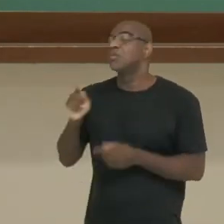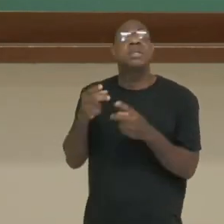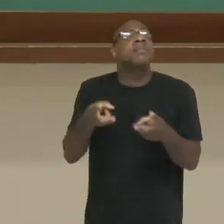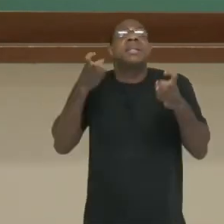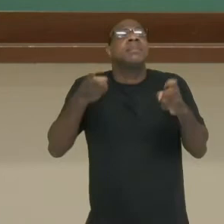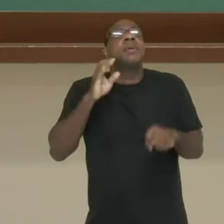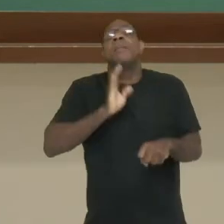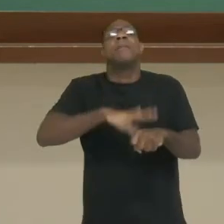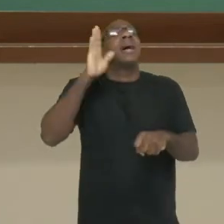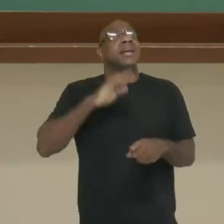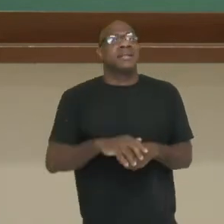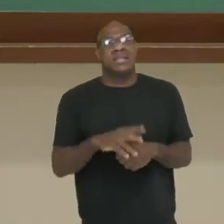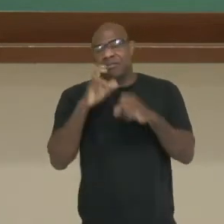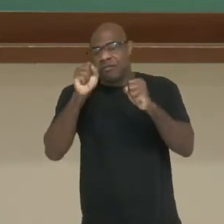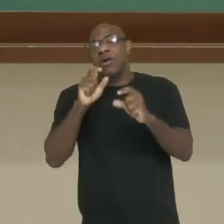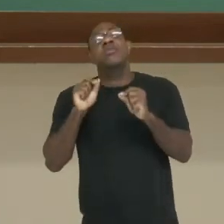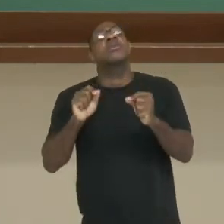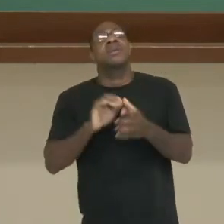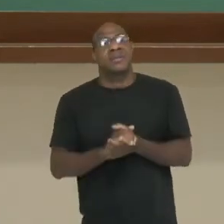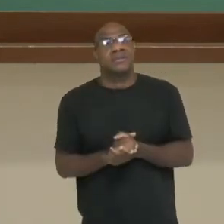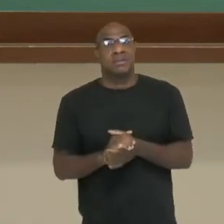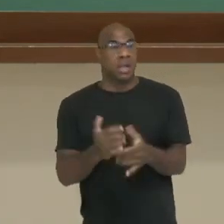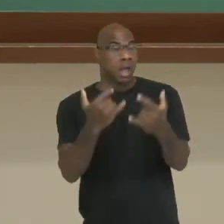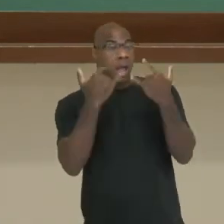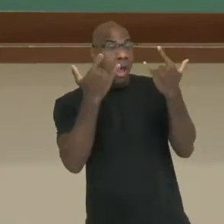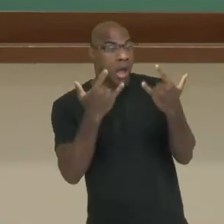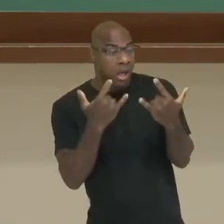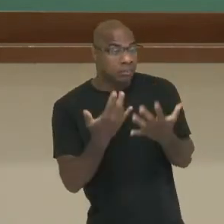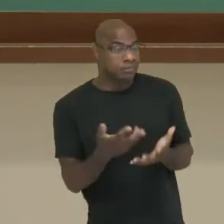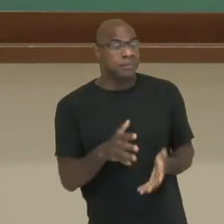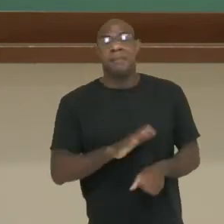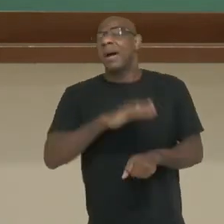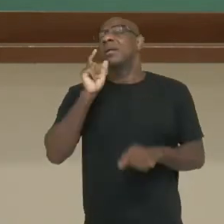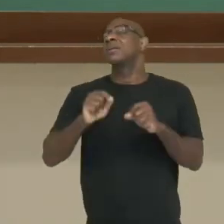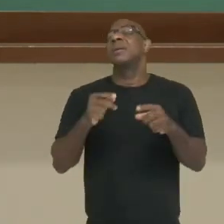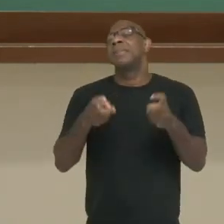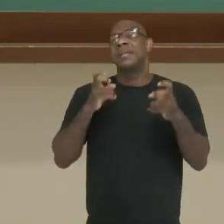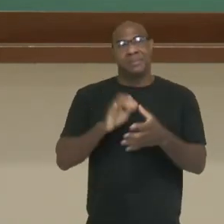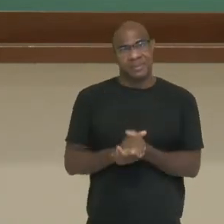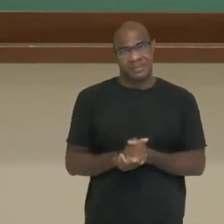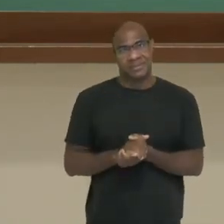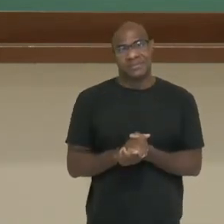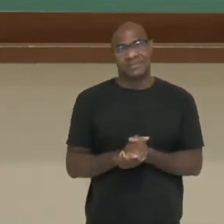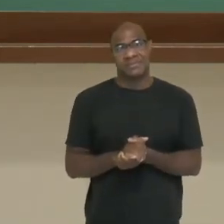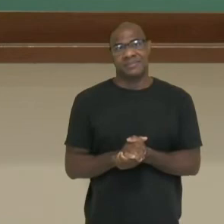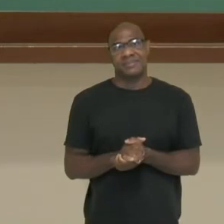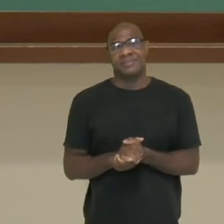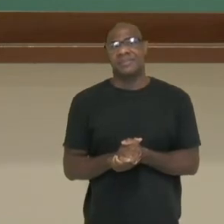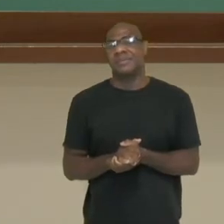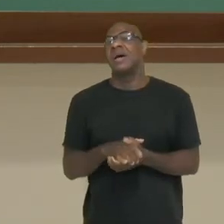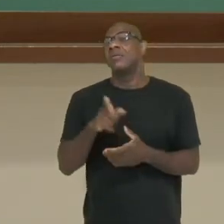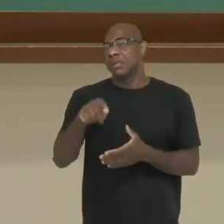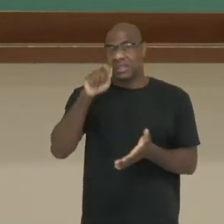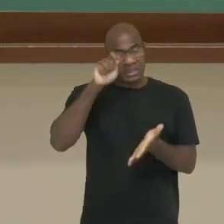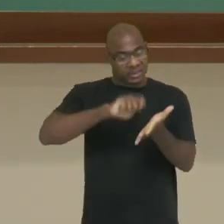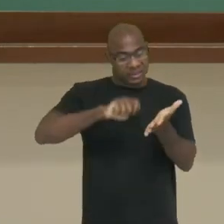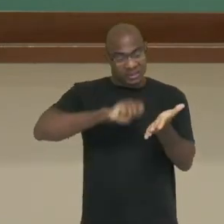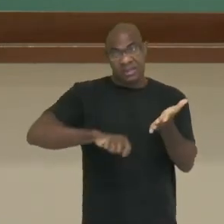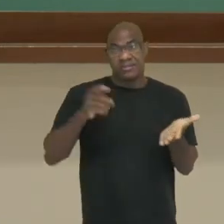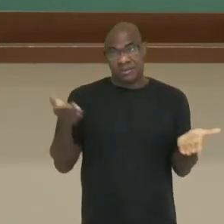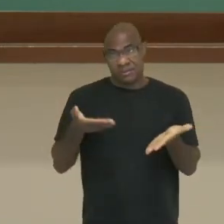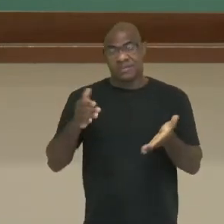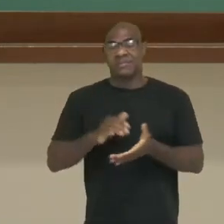questão, né? Observem as imagens e vamos lá, 1, 2, 3 e agora é com